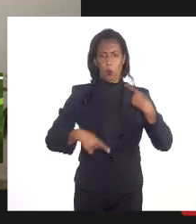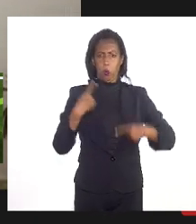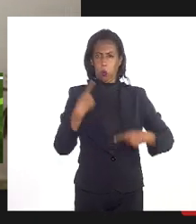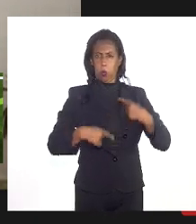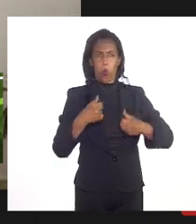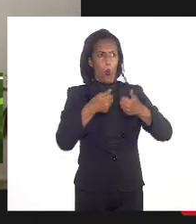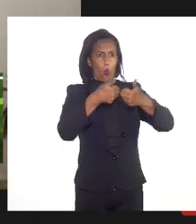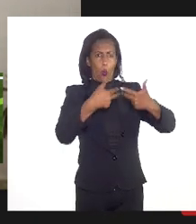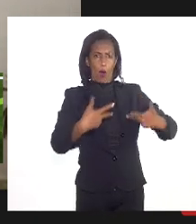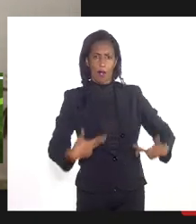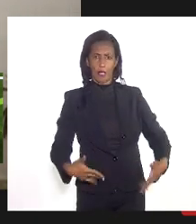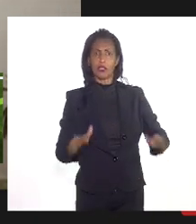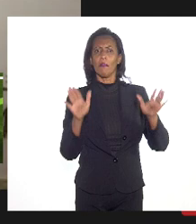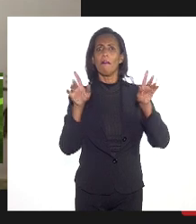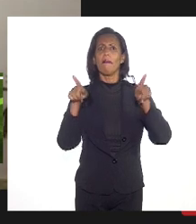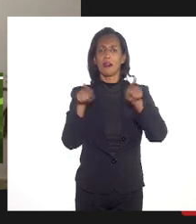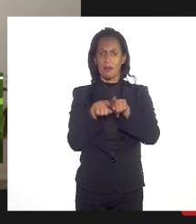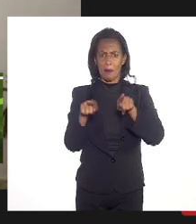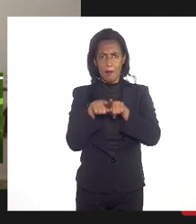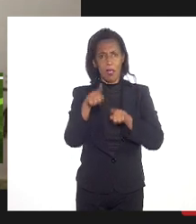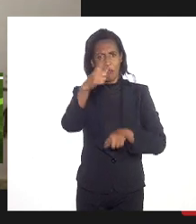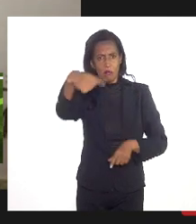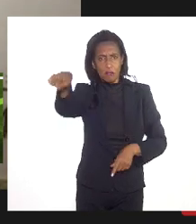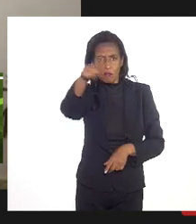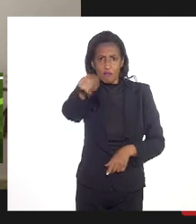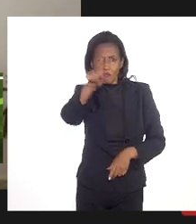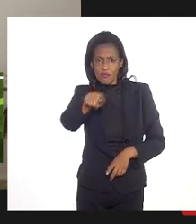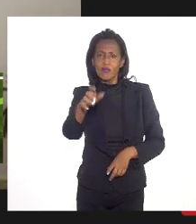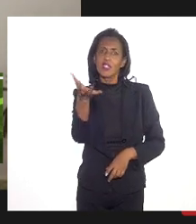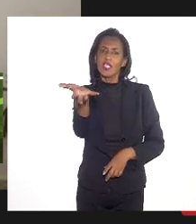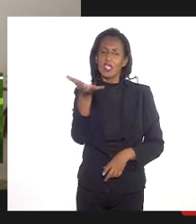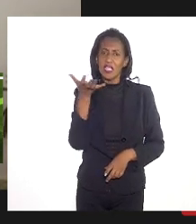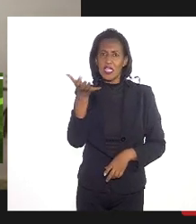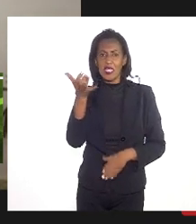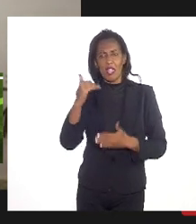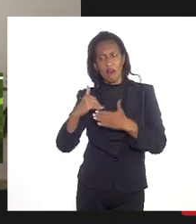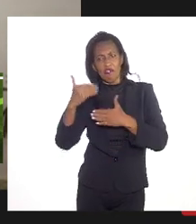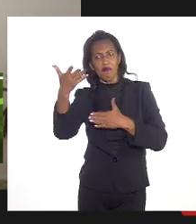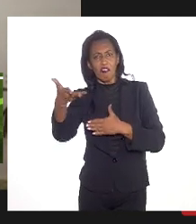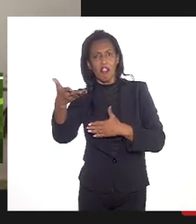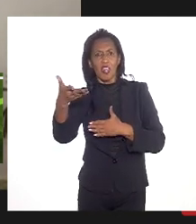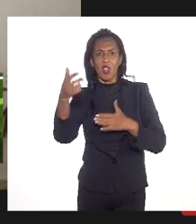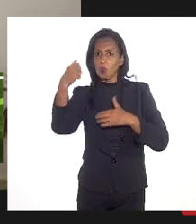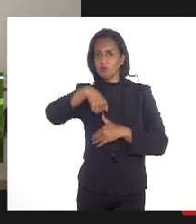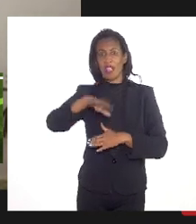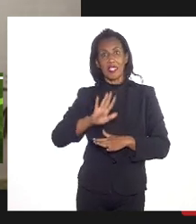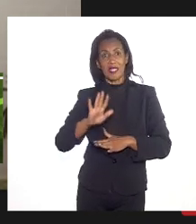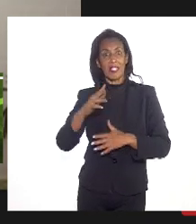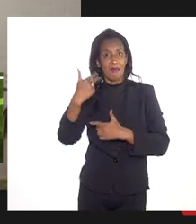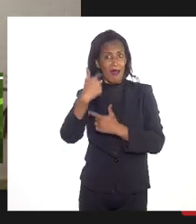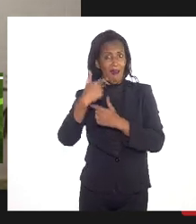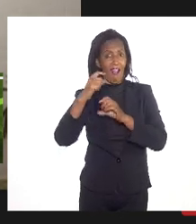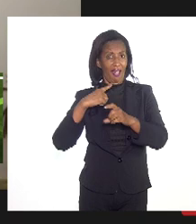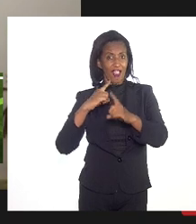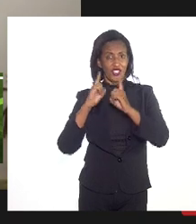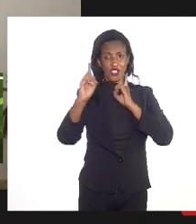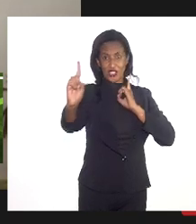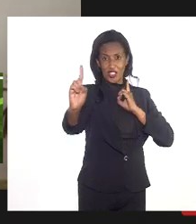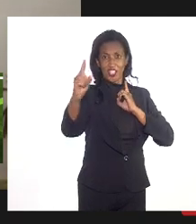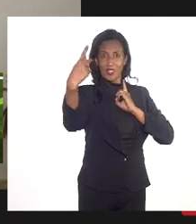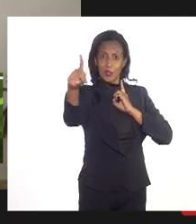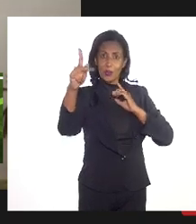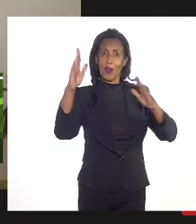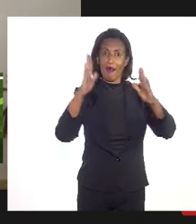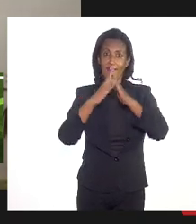tamanha qualidade, mas também de outras pessoas que, porventura, não estão aqui nessa sala conosco, mas estão hoje na sua